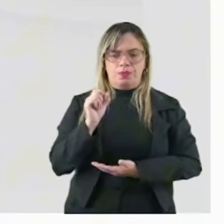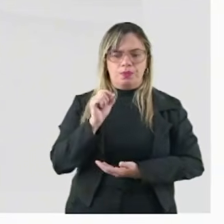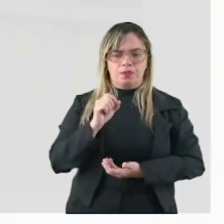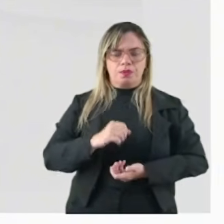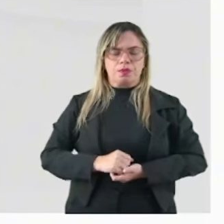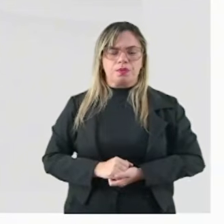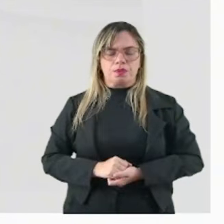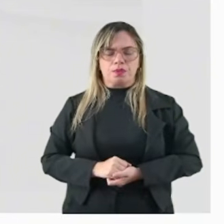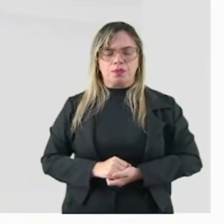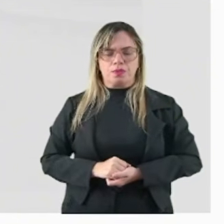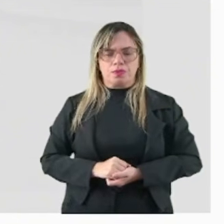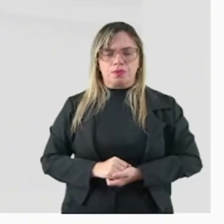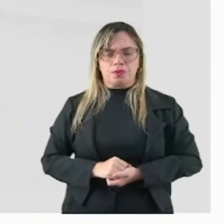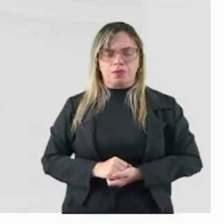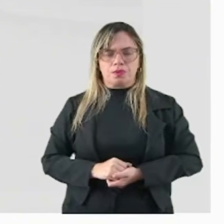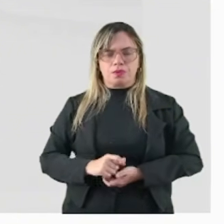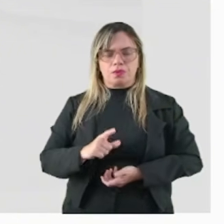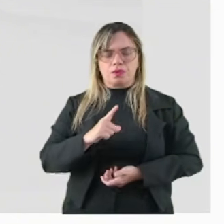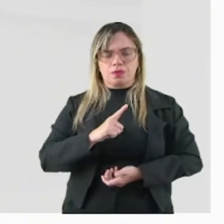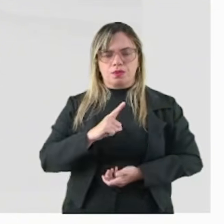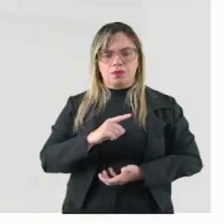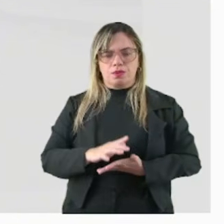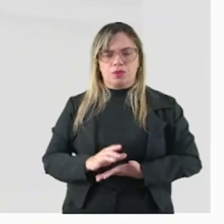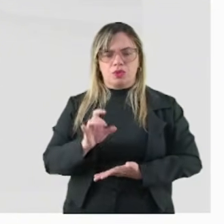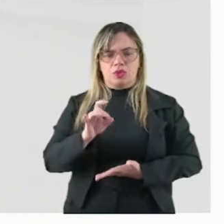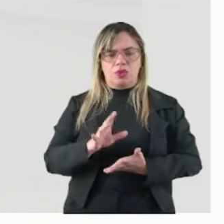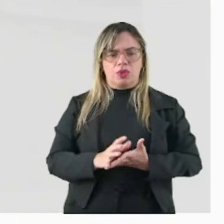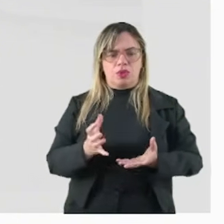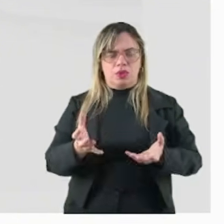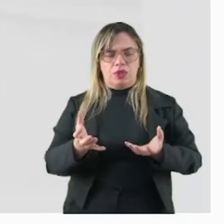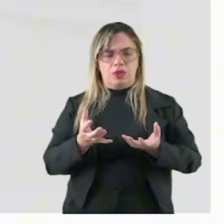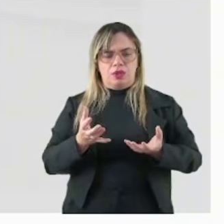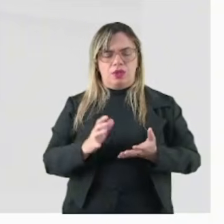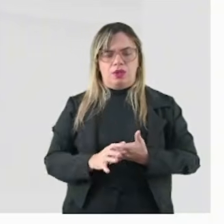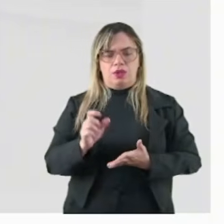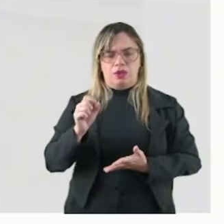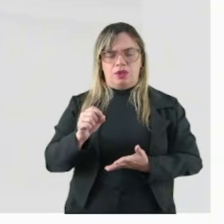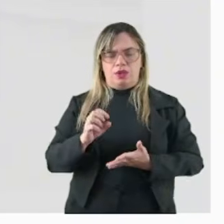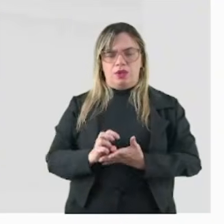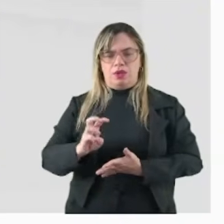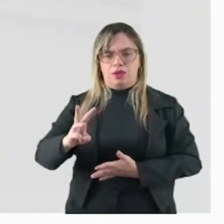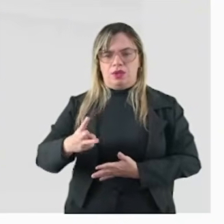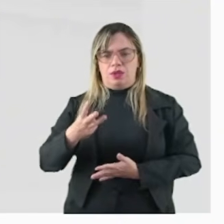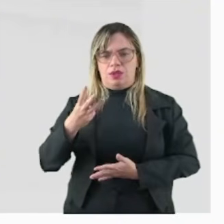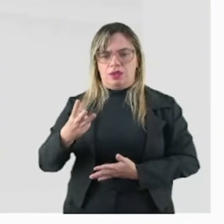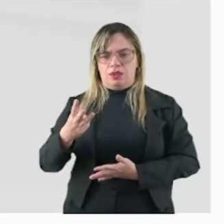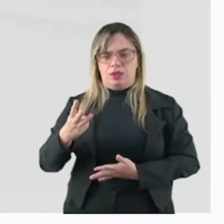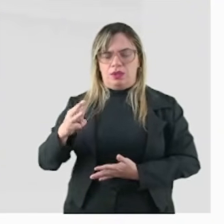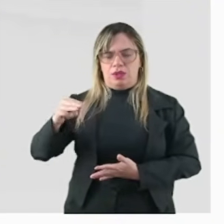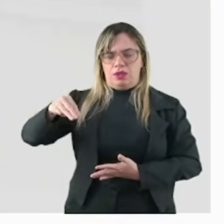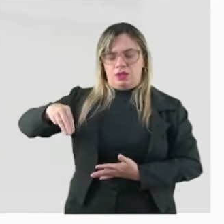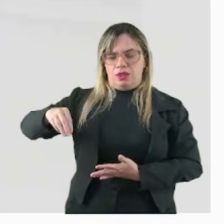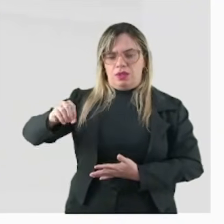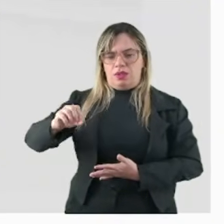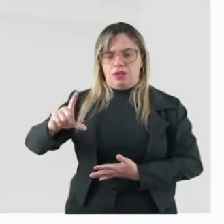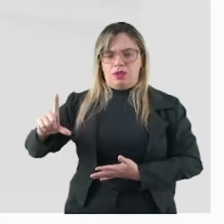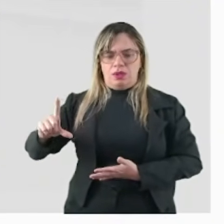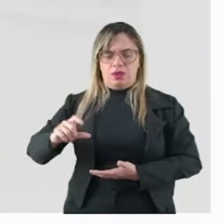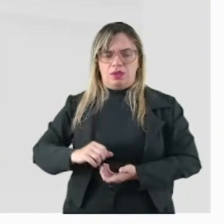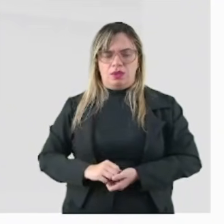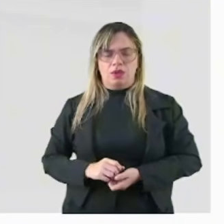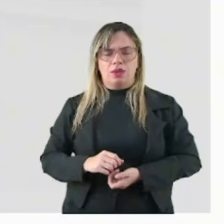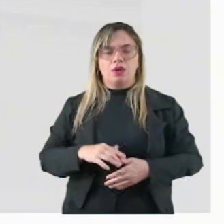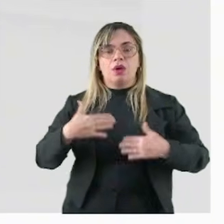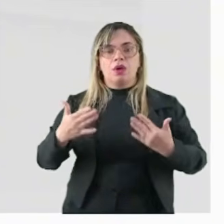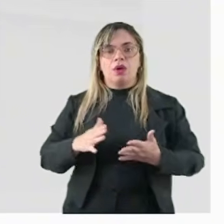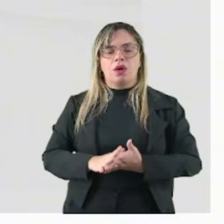342 gramas para um mol. Só que eu quero saber para 3 mols nessa questão, ó. Para 3 mols. Qual